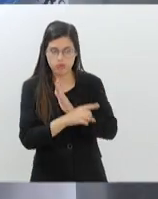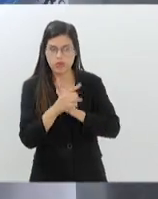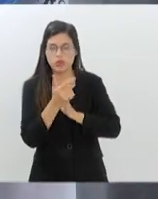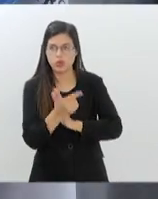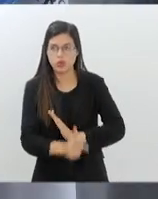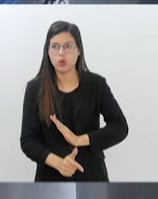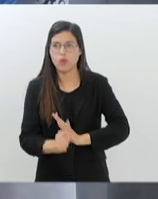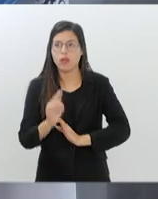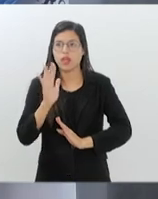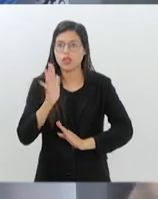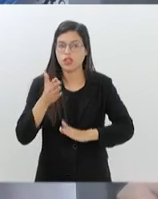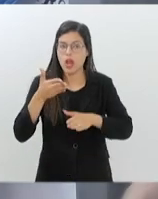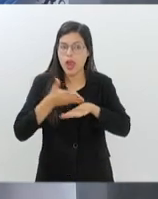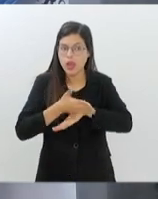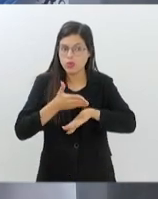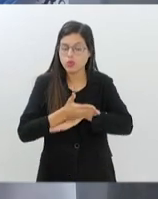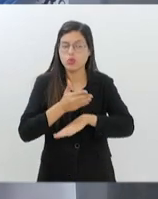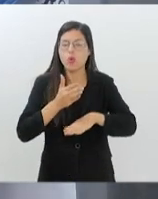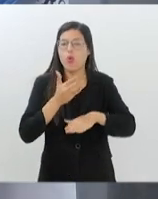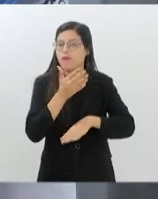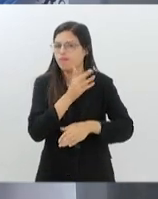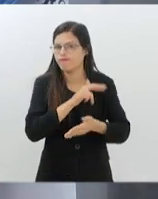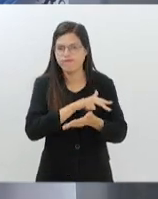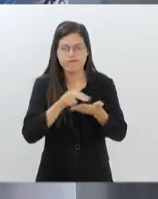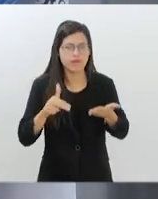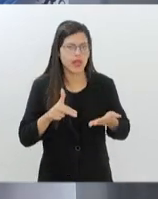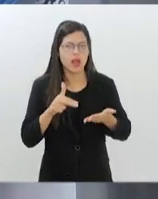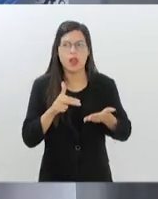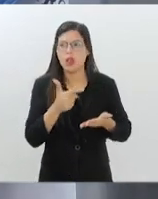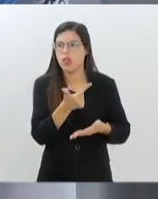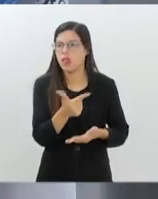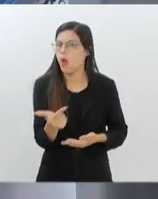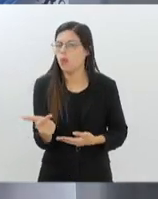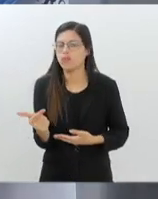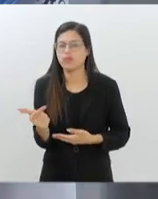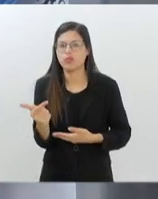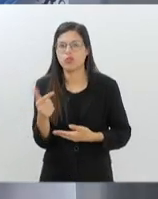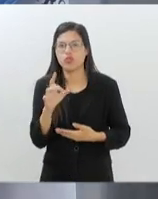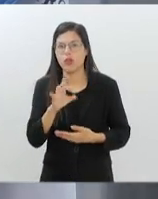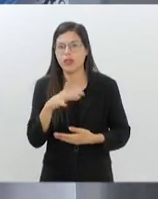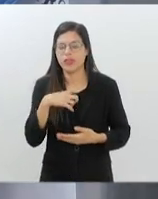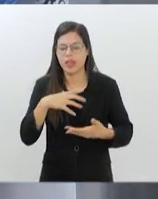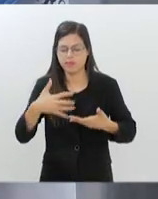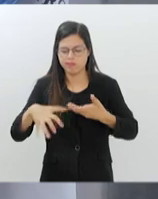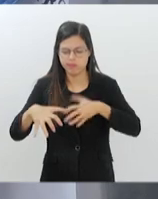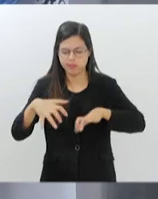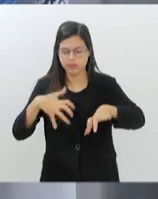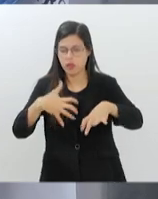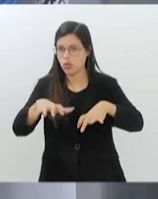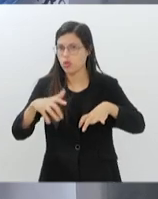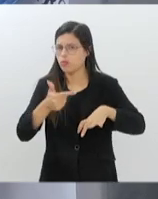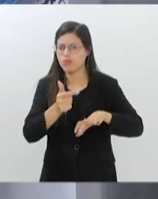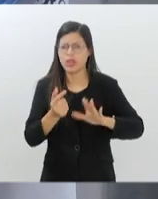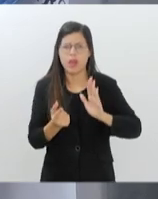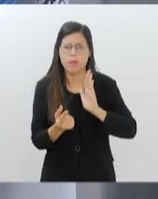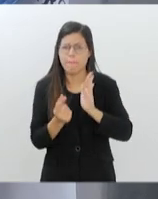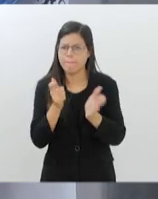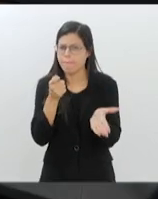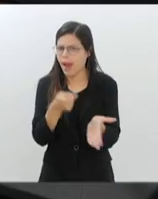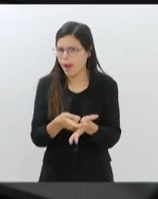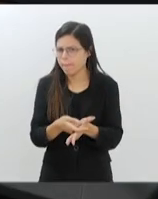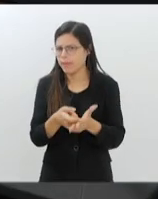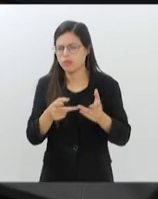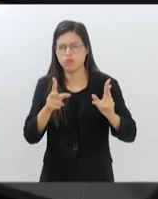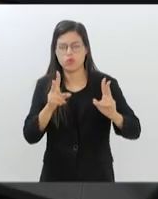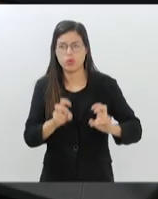gente já entrou diversas vezes só existe a descentralização não existe nenhum outro cronograma de pagamento não tem nada tudo é colocado